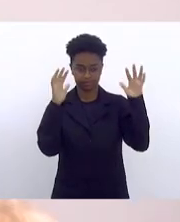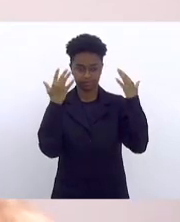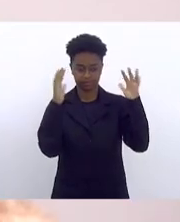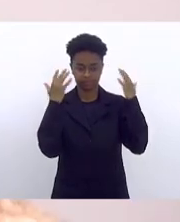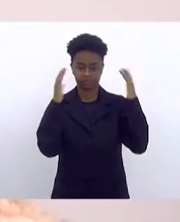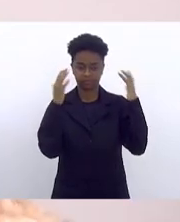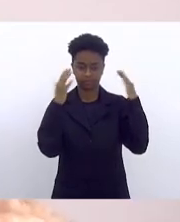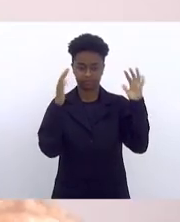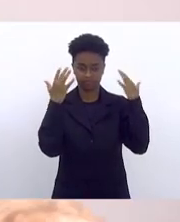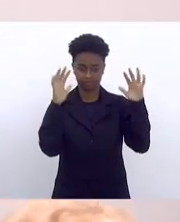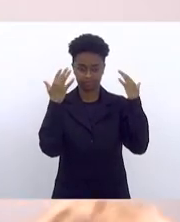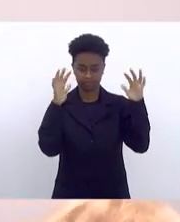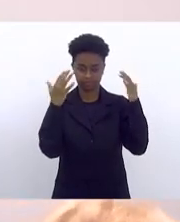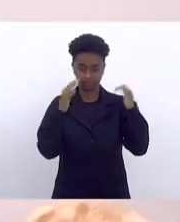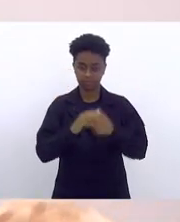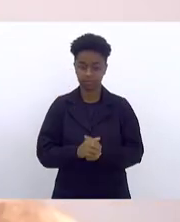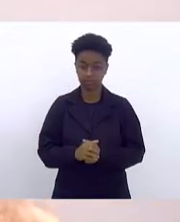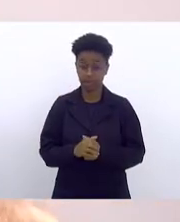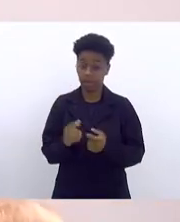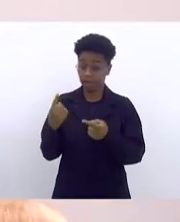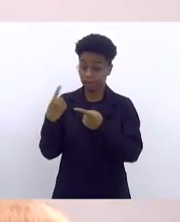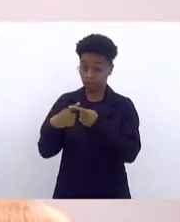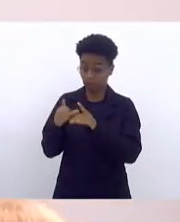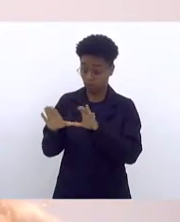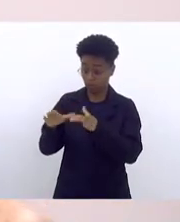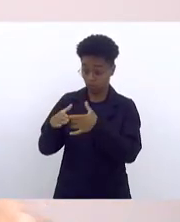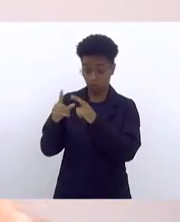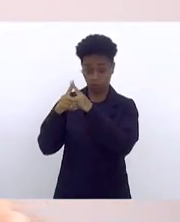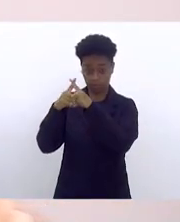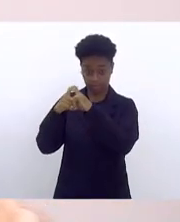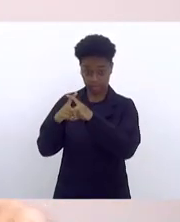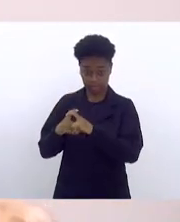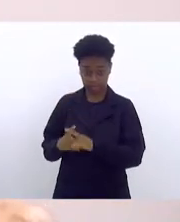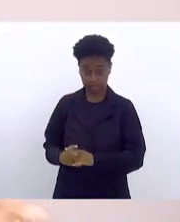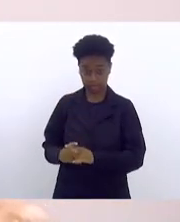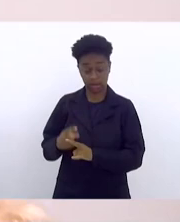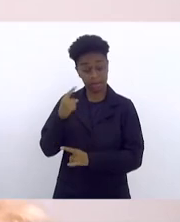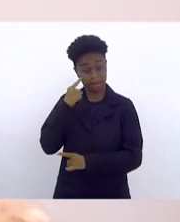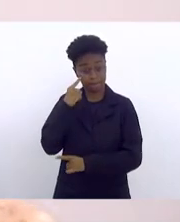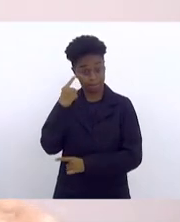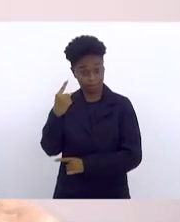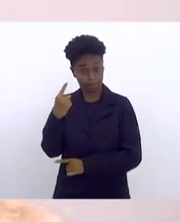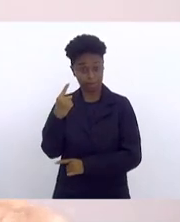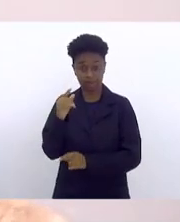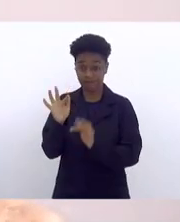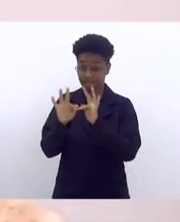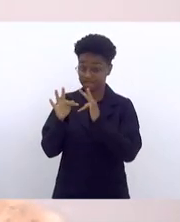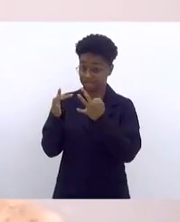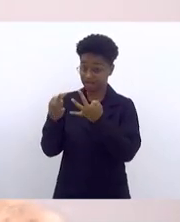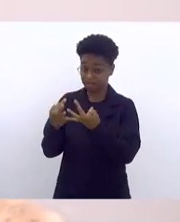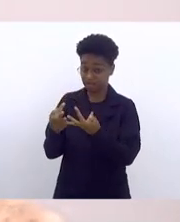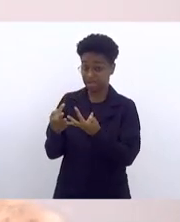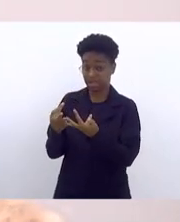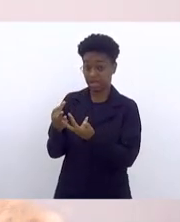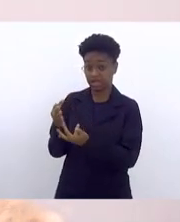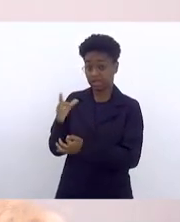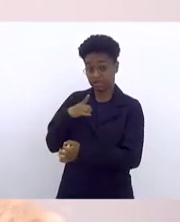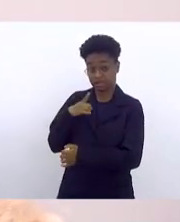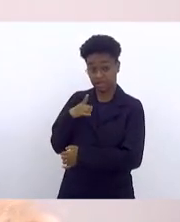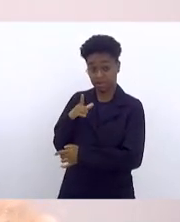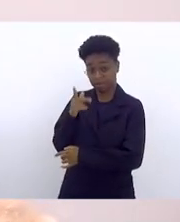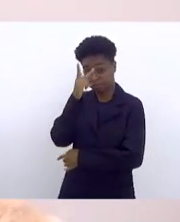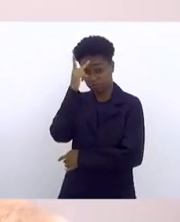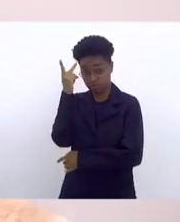para os nazistas uma família com base homossexual era uma família